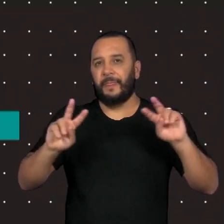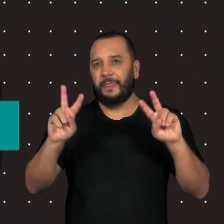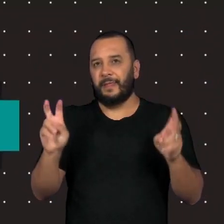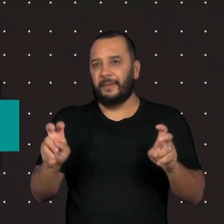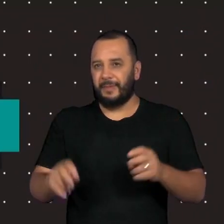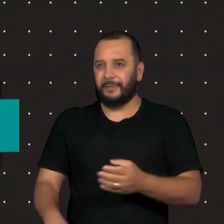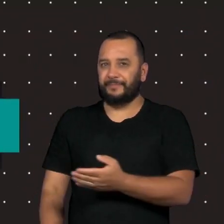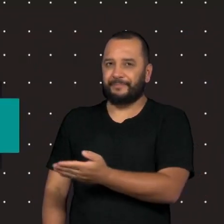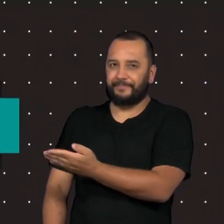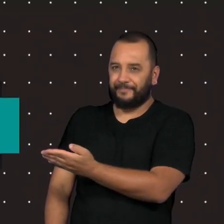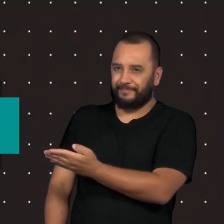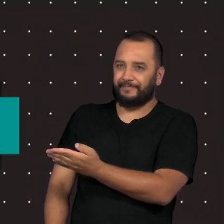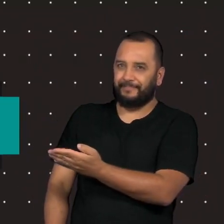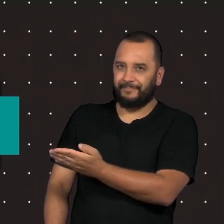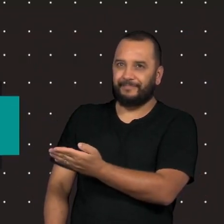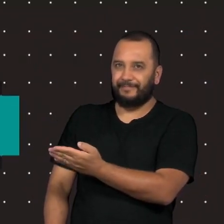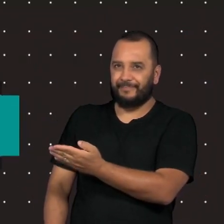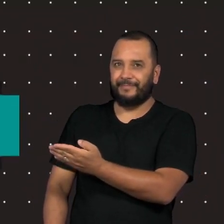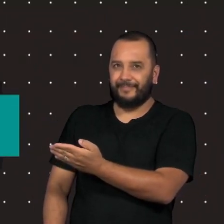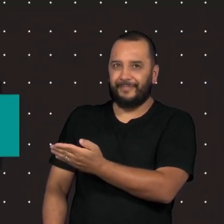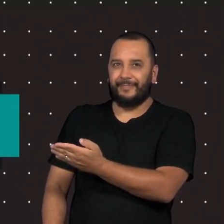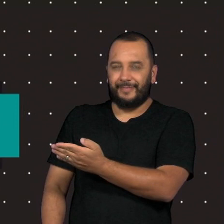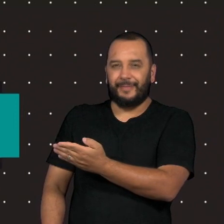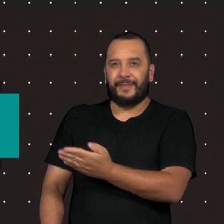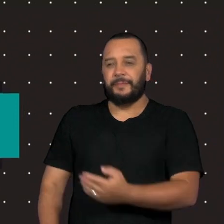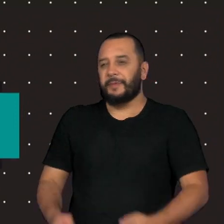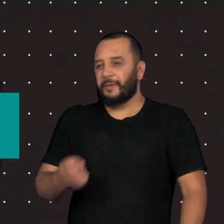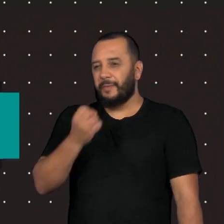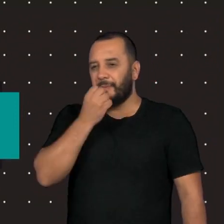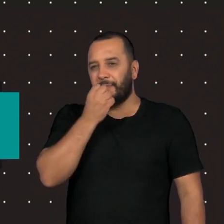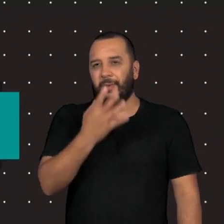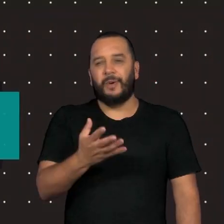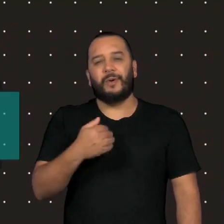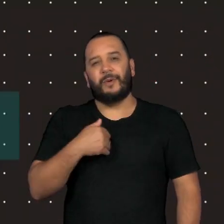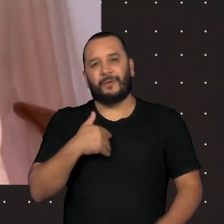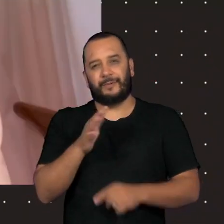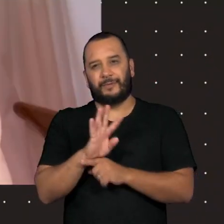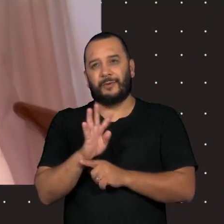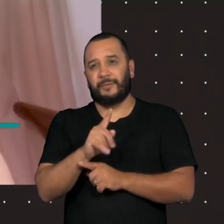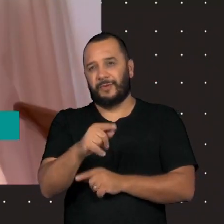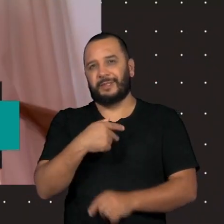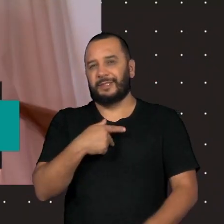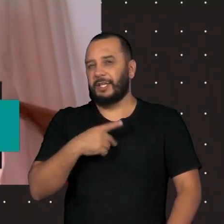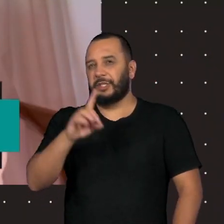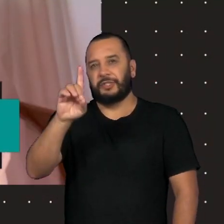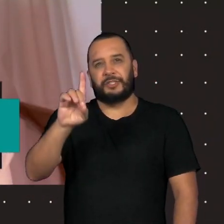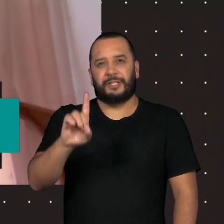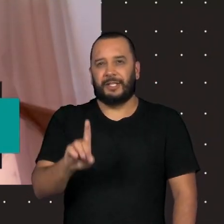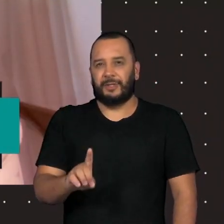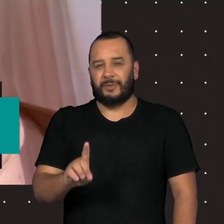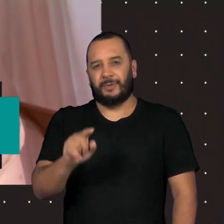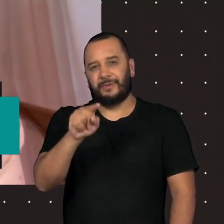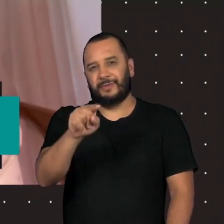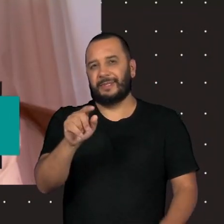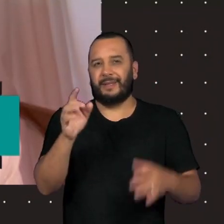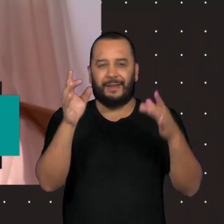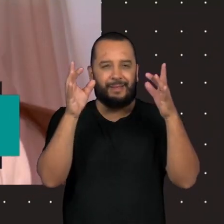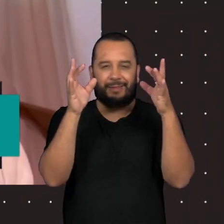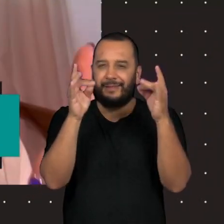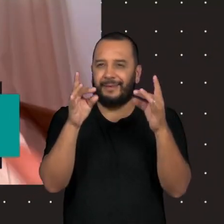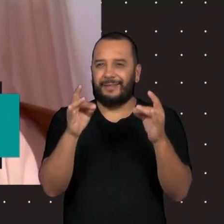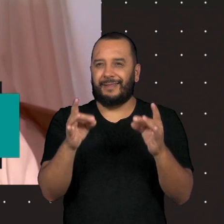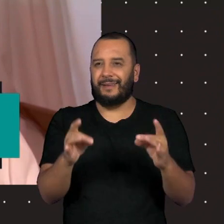2 grandes filmes. O jeito como você dirige, a sua precisão e a